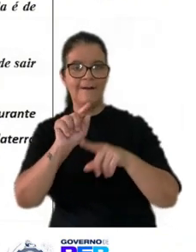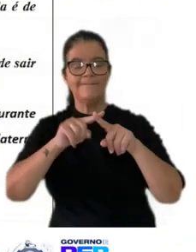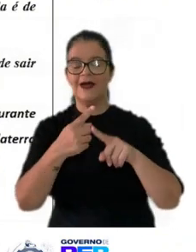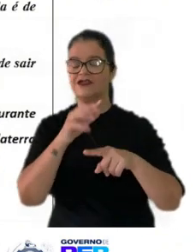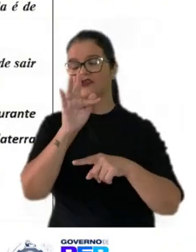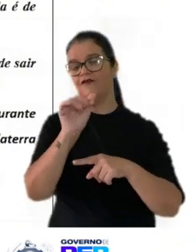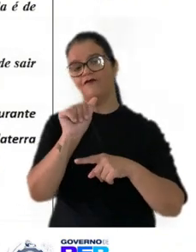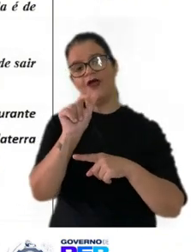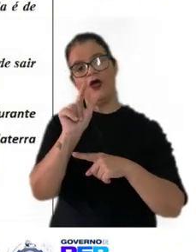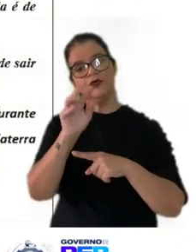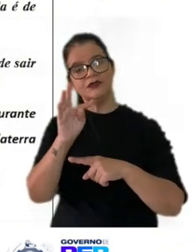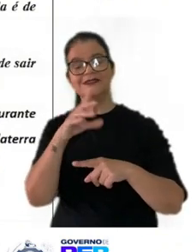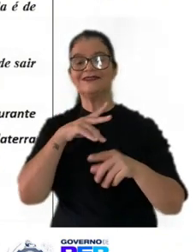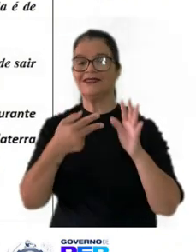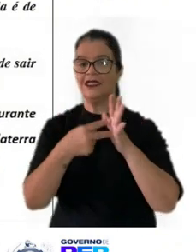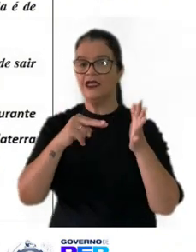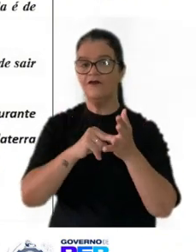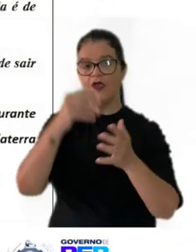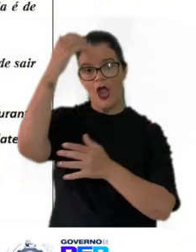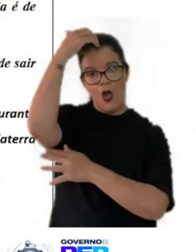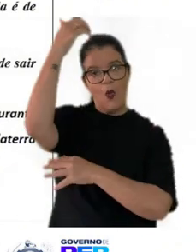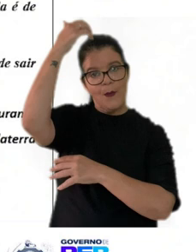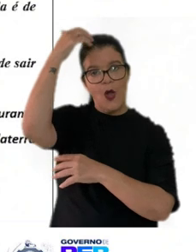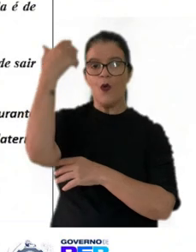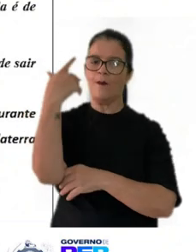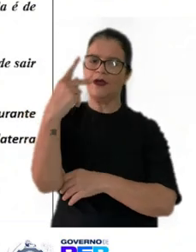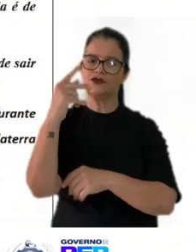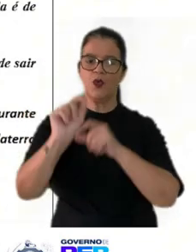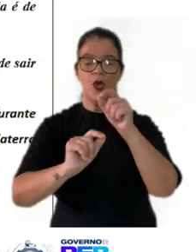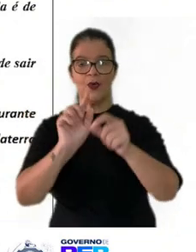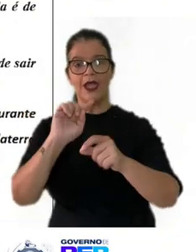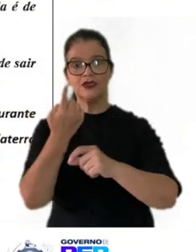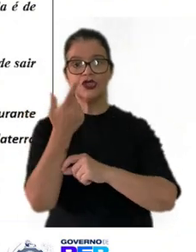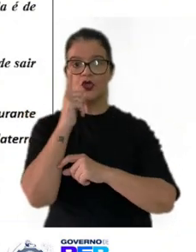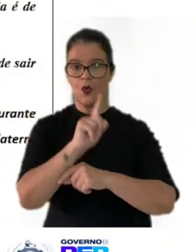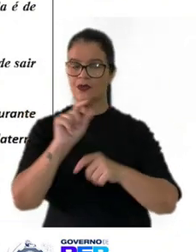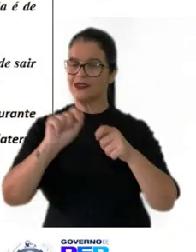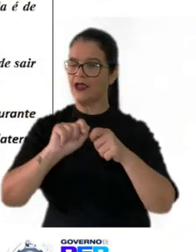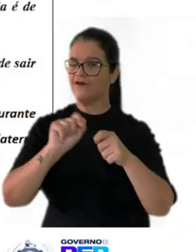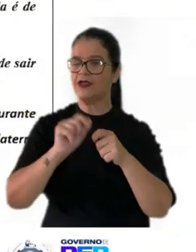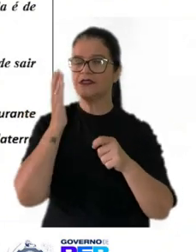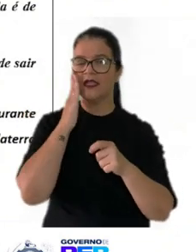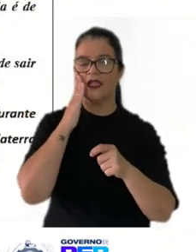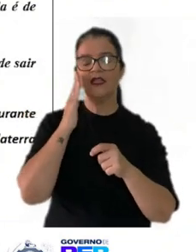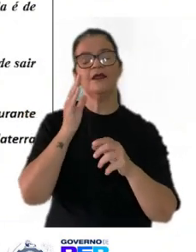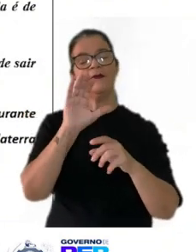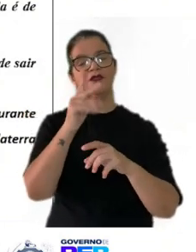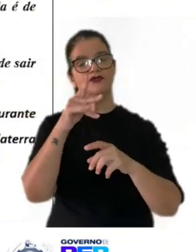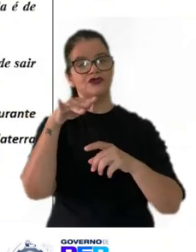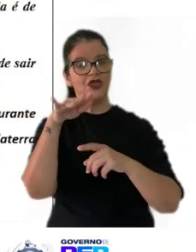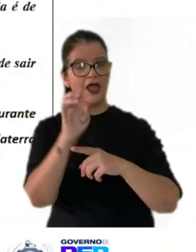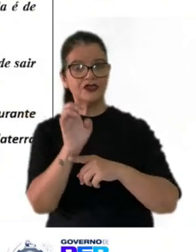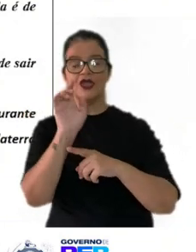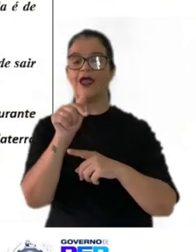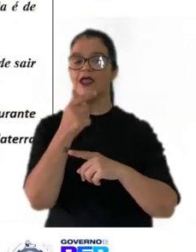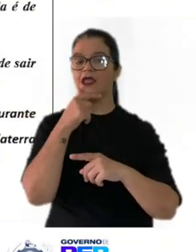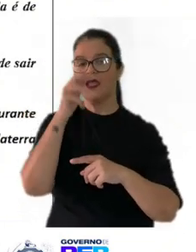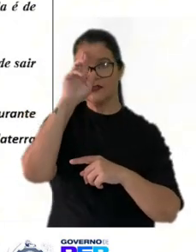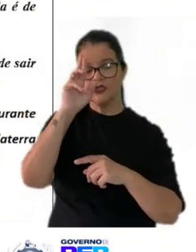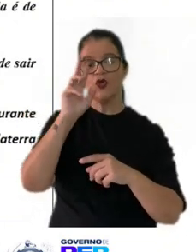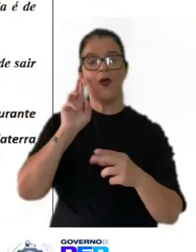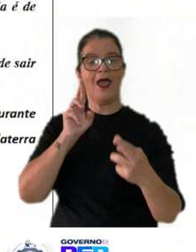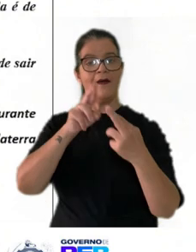então a culpa é sua e aí o que a gente consegue fazer de leitura dessa charge é que esse senhorzinho representando a